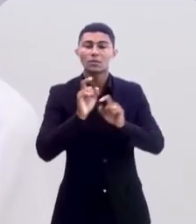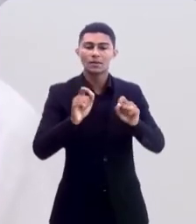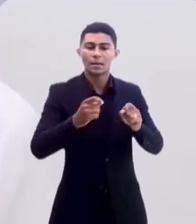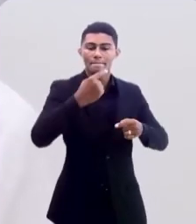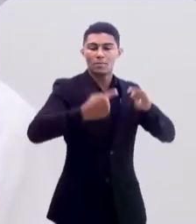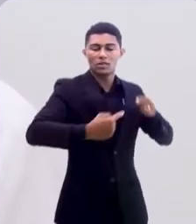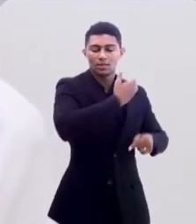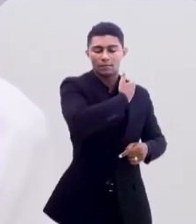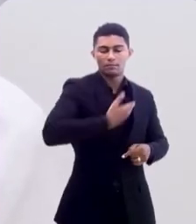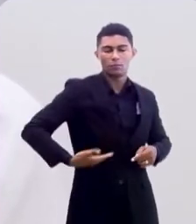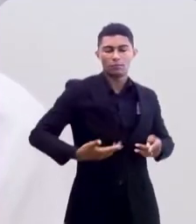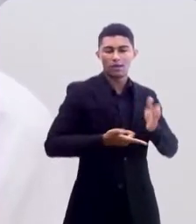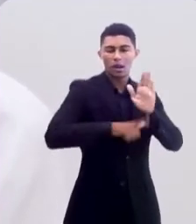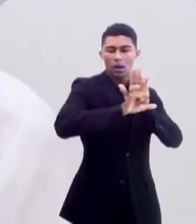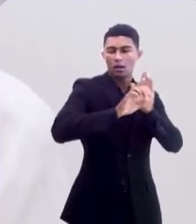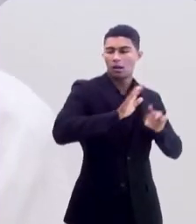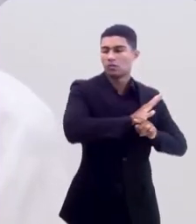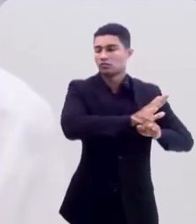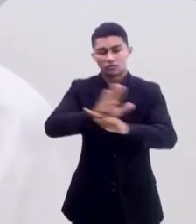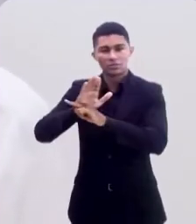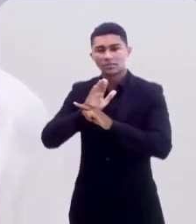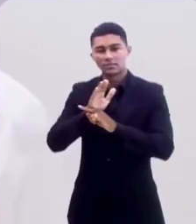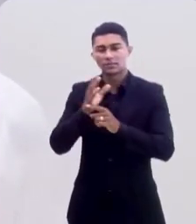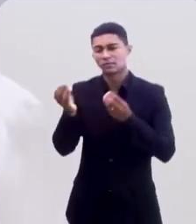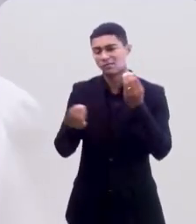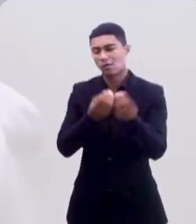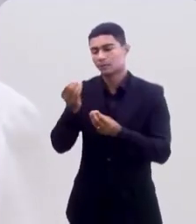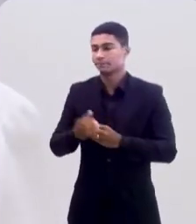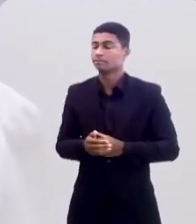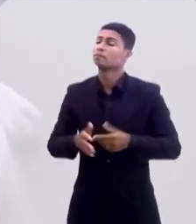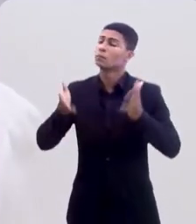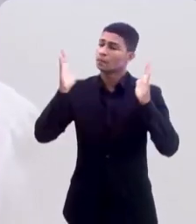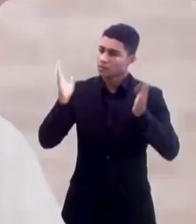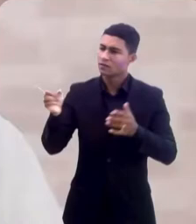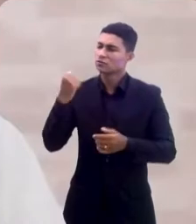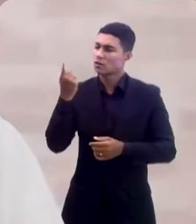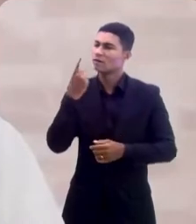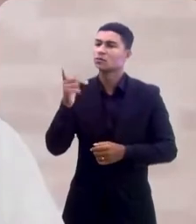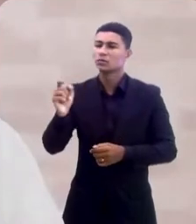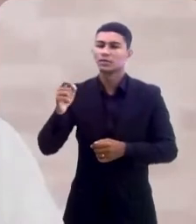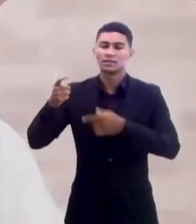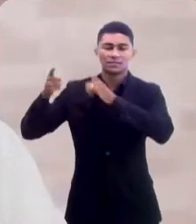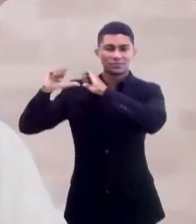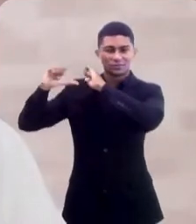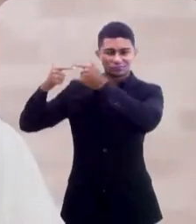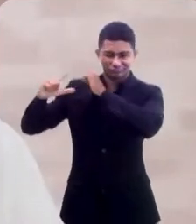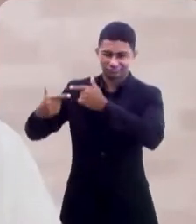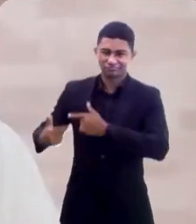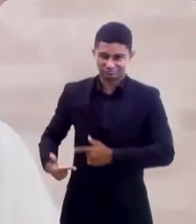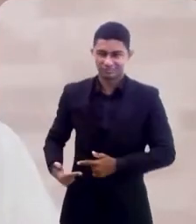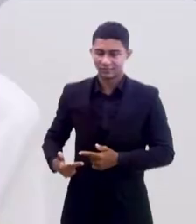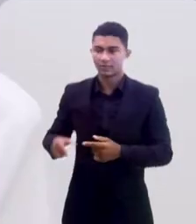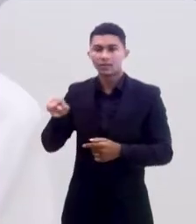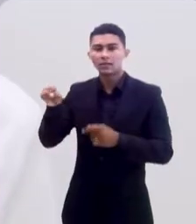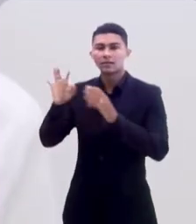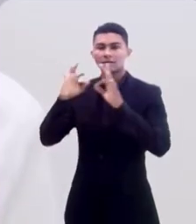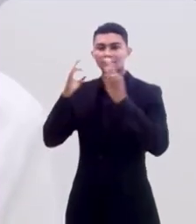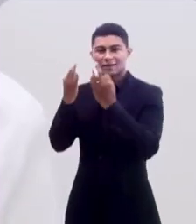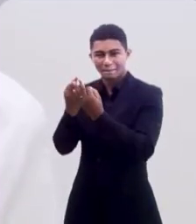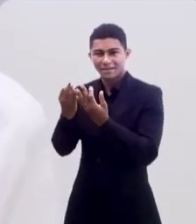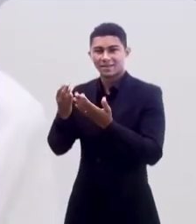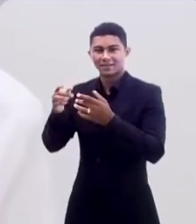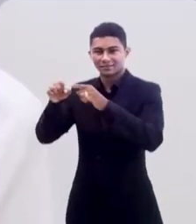públicas necessárias para o desenvolvimento desse setor. Dr. Rodolfo, nós já falamos aqui sobre aqui a questão da sucessão